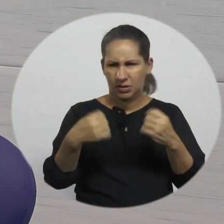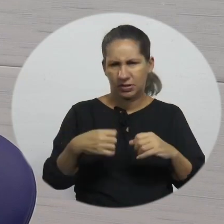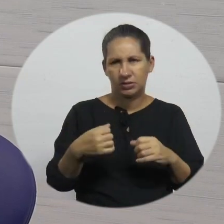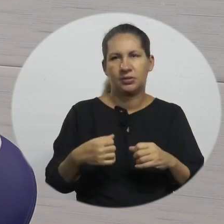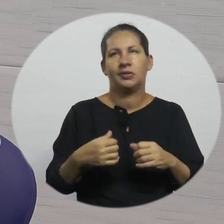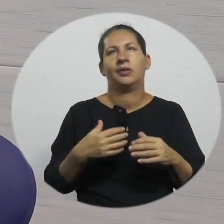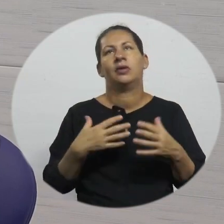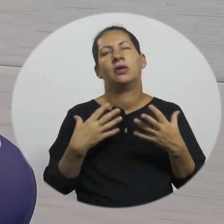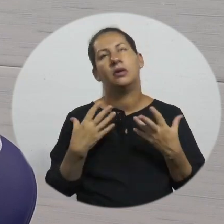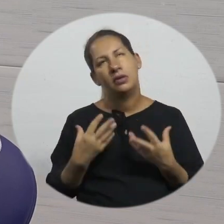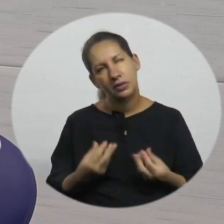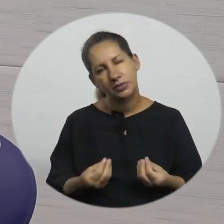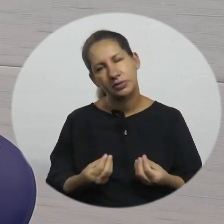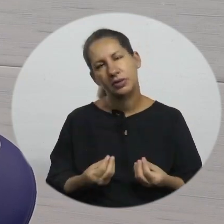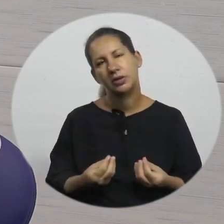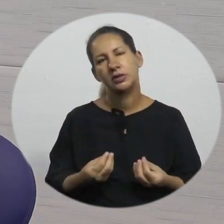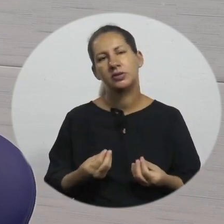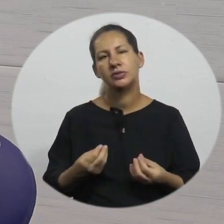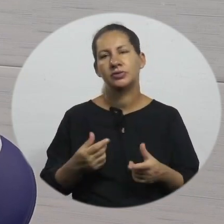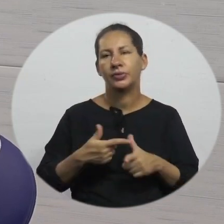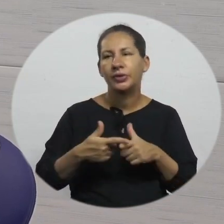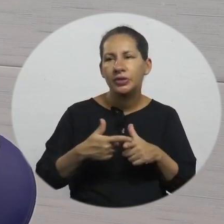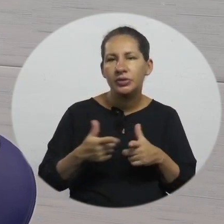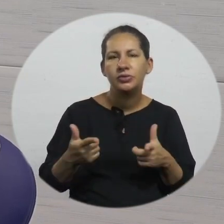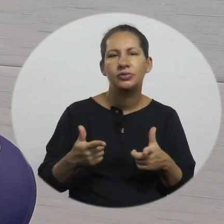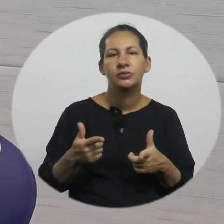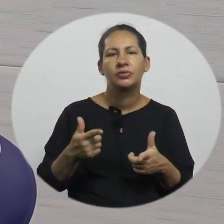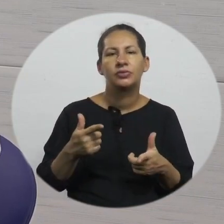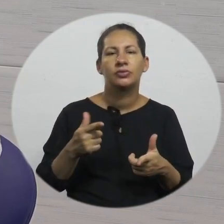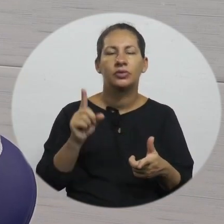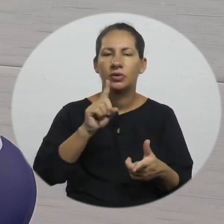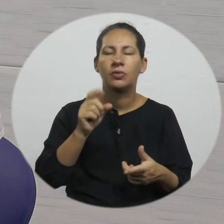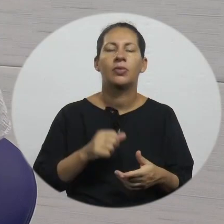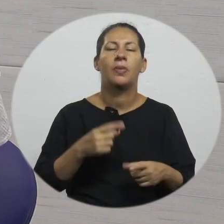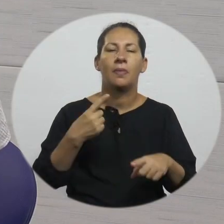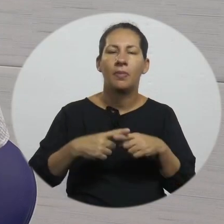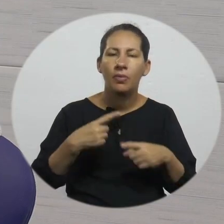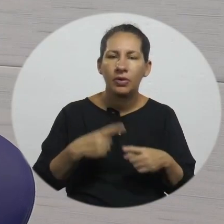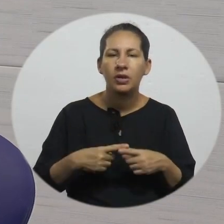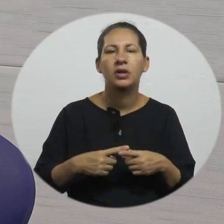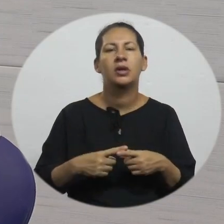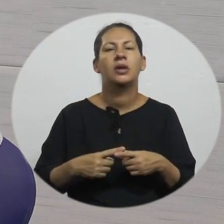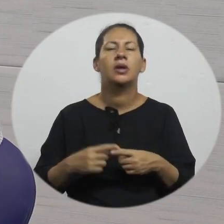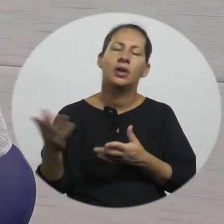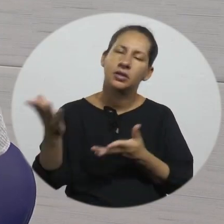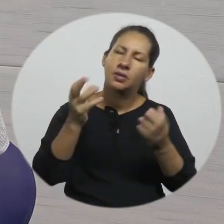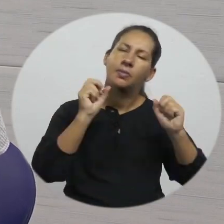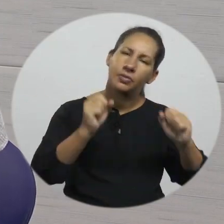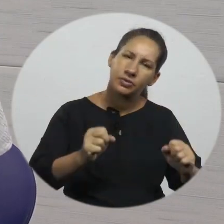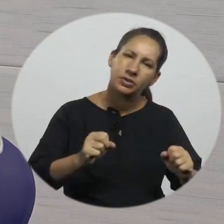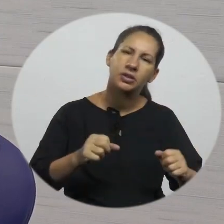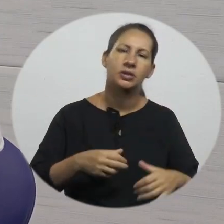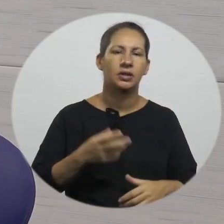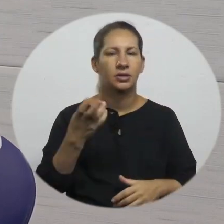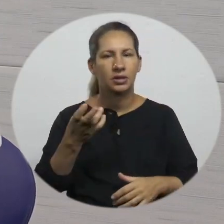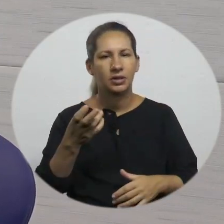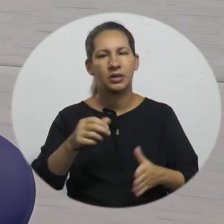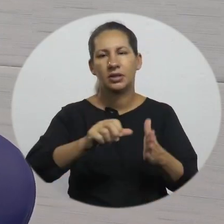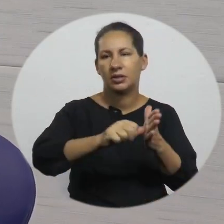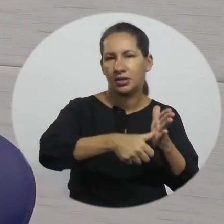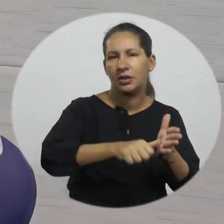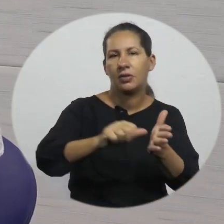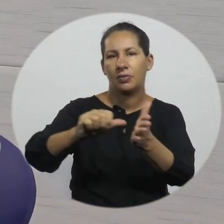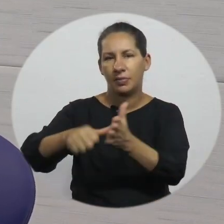precisa o eleitor se desgastar, inclusive correr o risco de não ser atendido. Por quê? Porque a gente tem uma capacidade de atendimento que demanda um quantitativo de